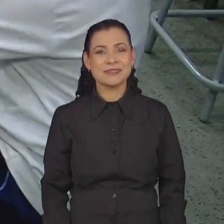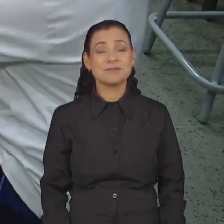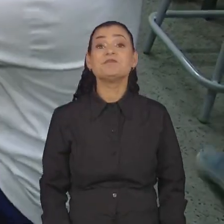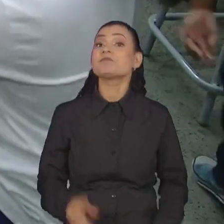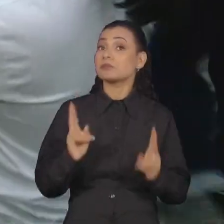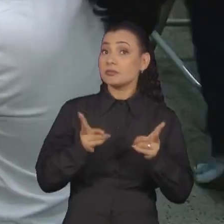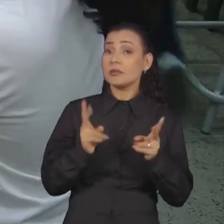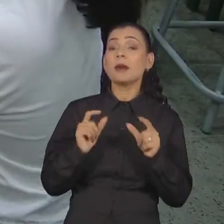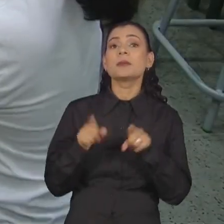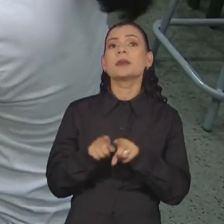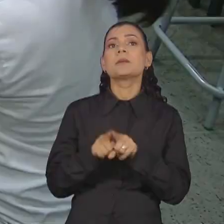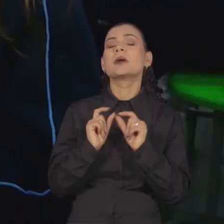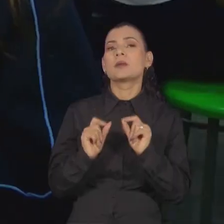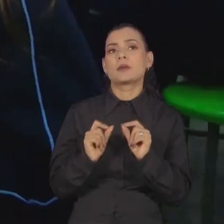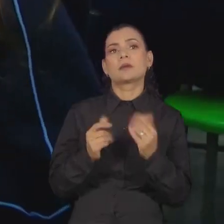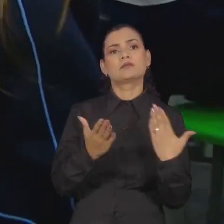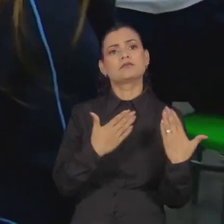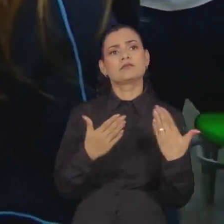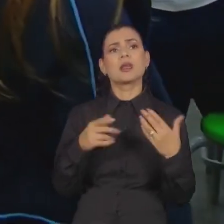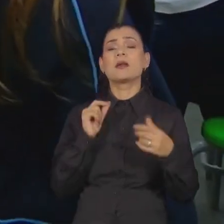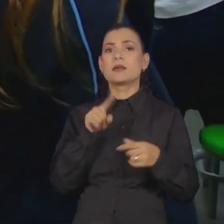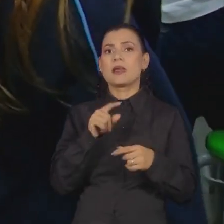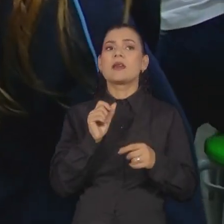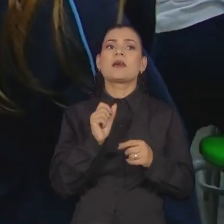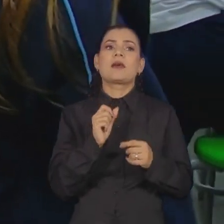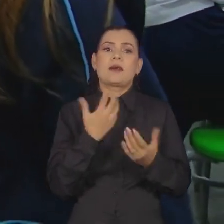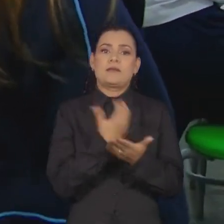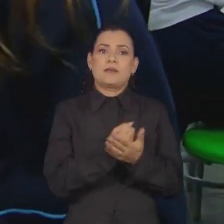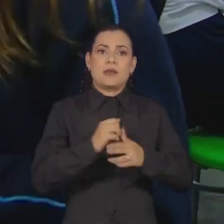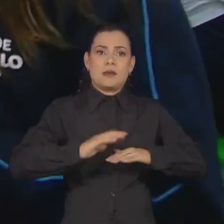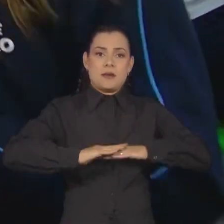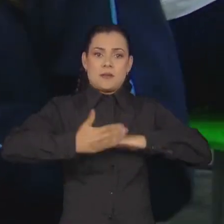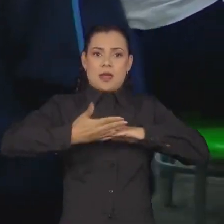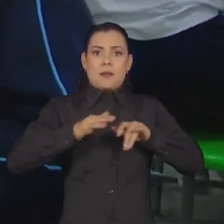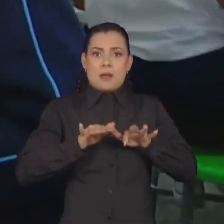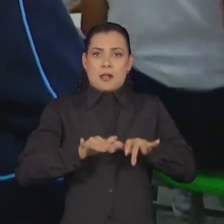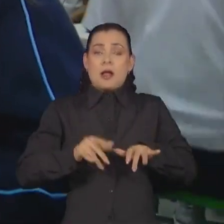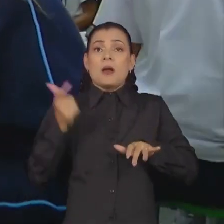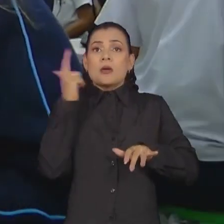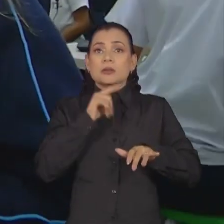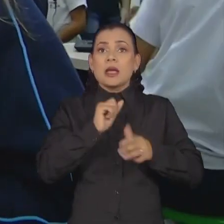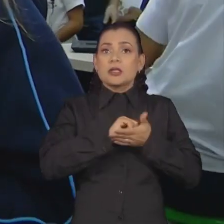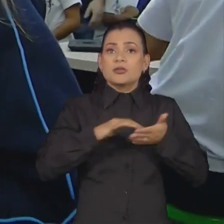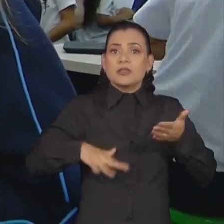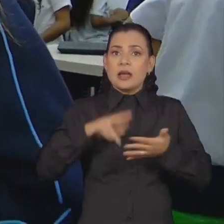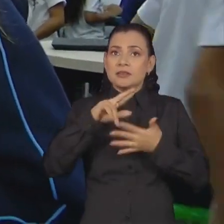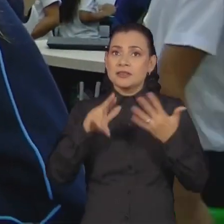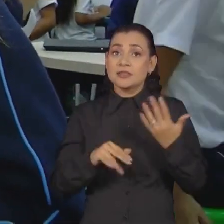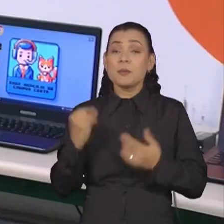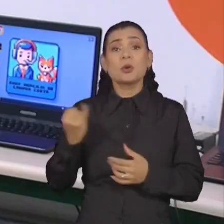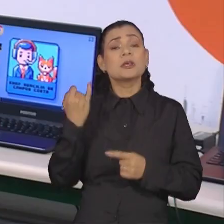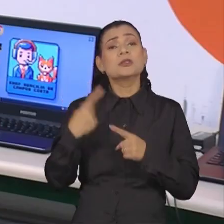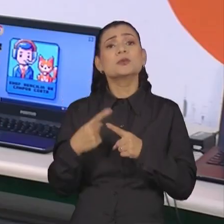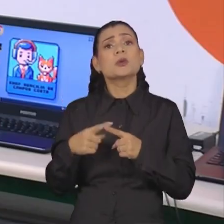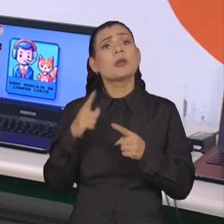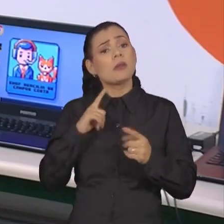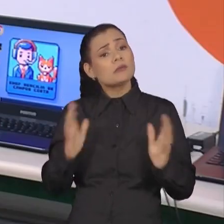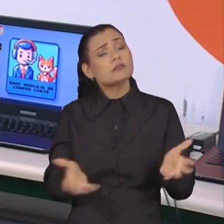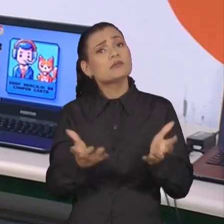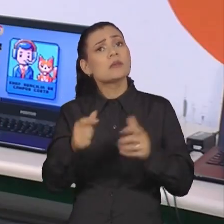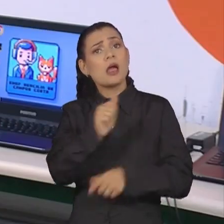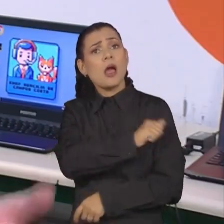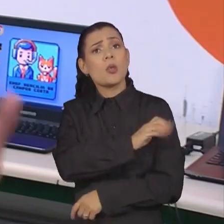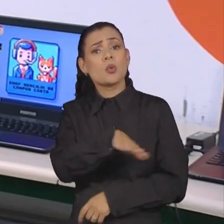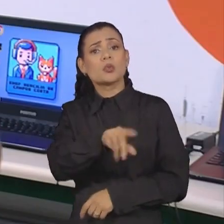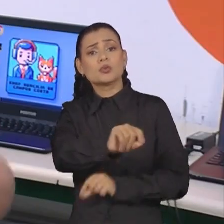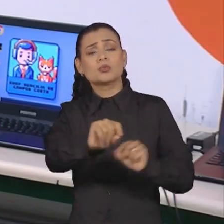Plataformas como o Kahoot, né, que permitem que a gente gamifique algumas atividades, elas são importantes porque trazem um engajamento muito grande dos alunos,